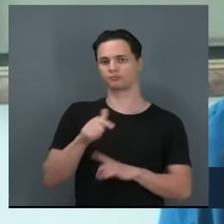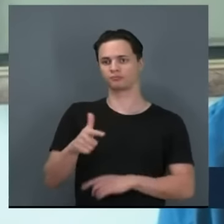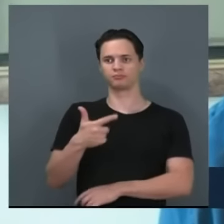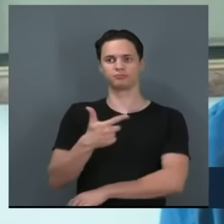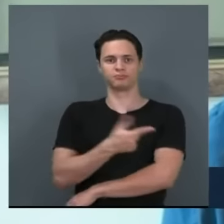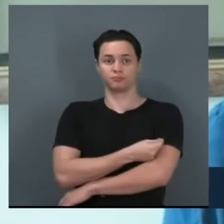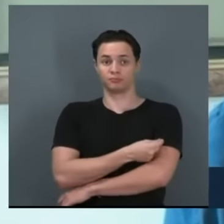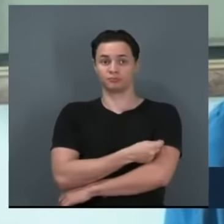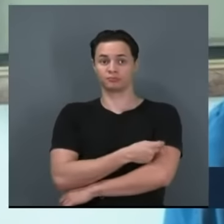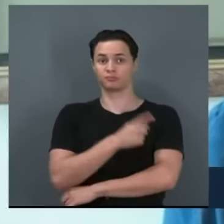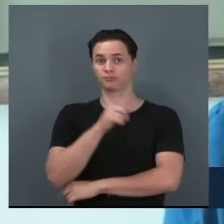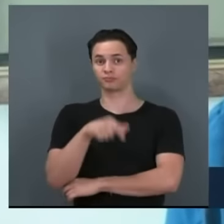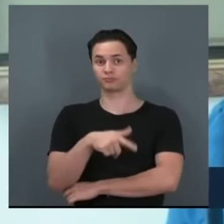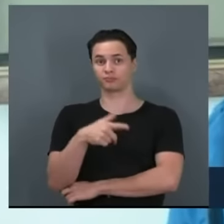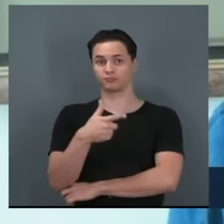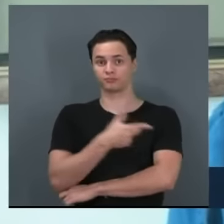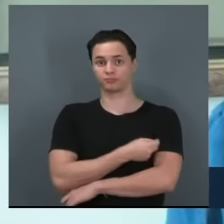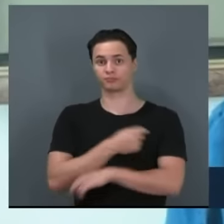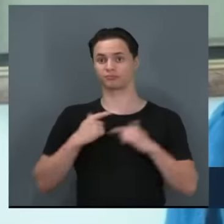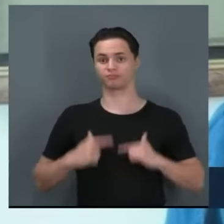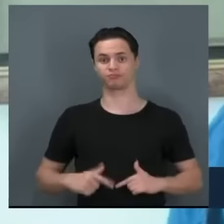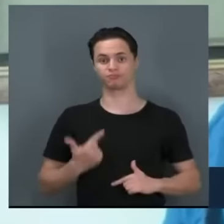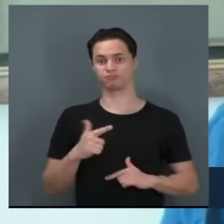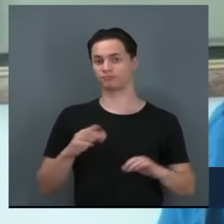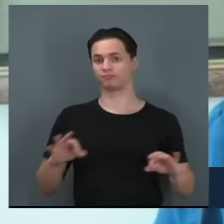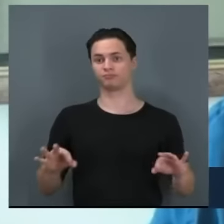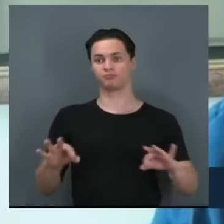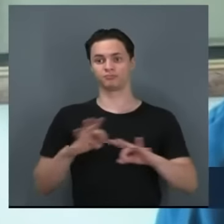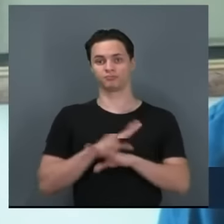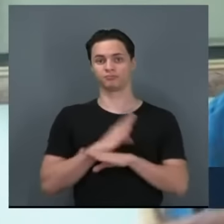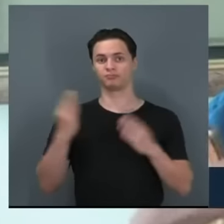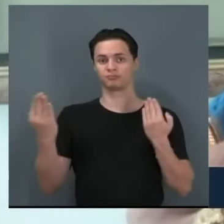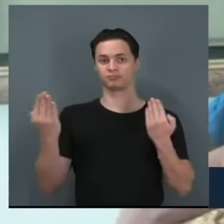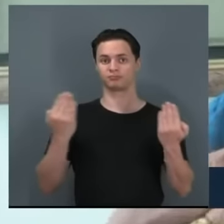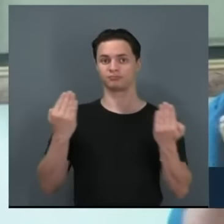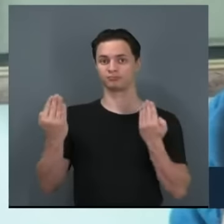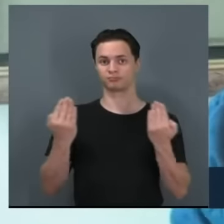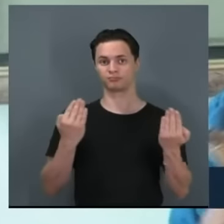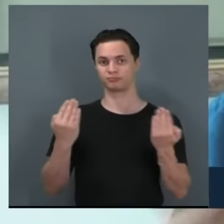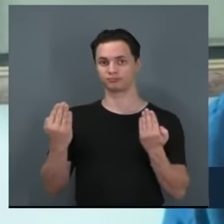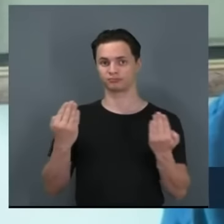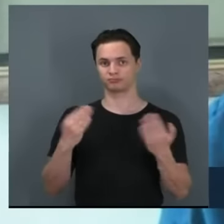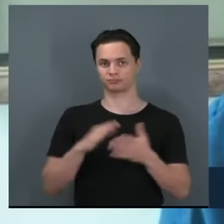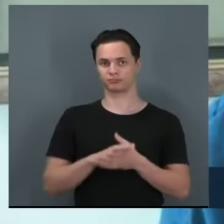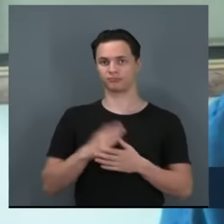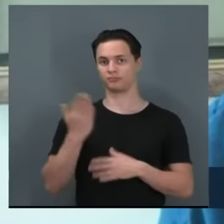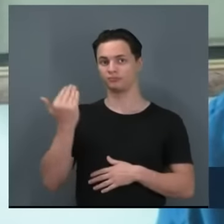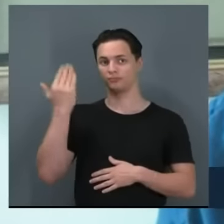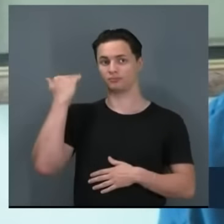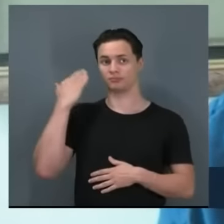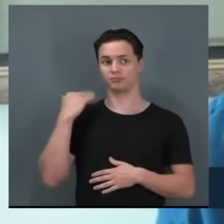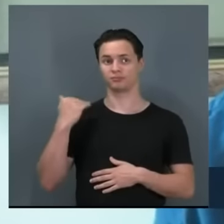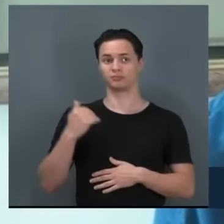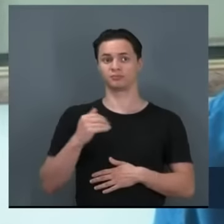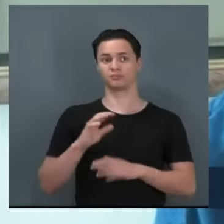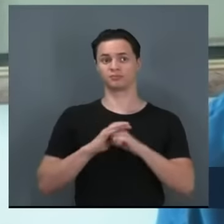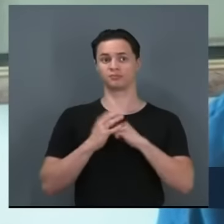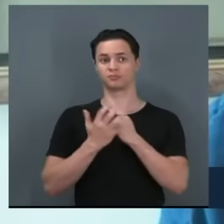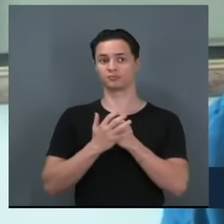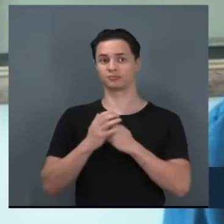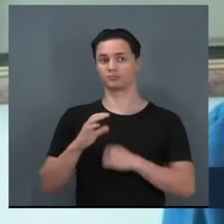vacinadas com imunização incompleta na comparação com os níveis anteriores à pandemia